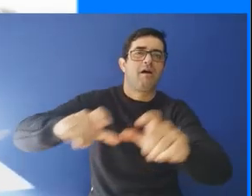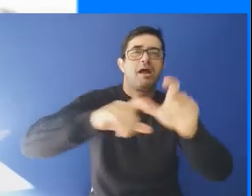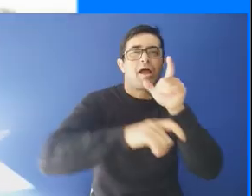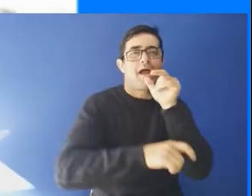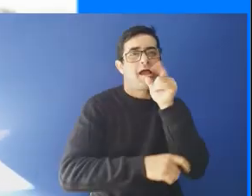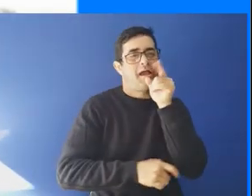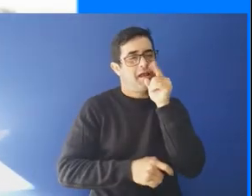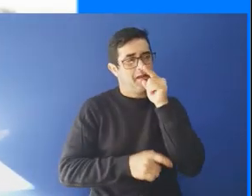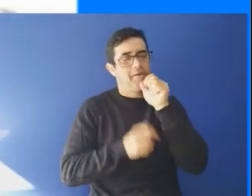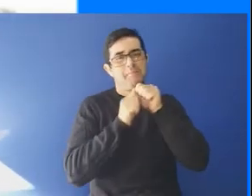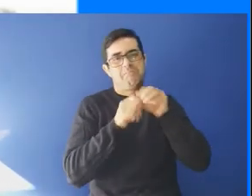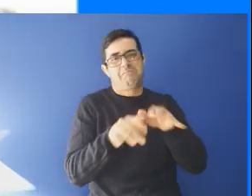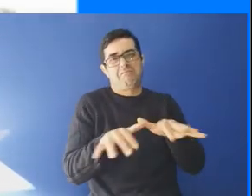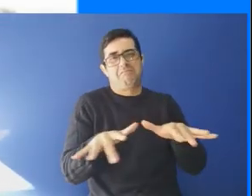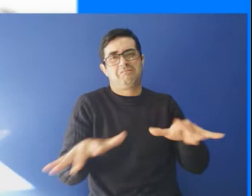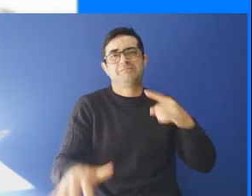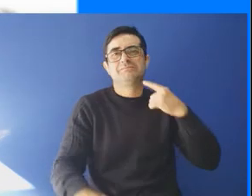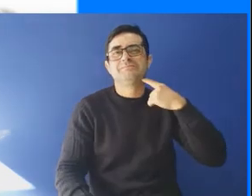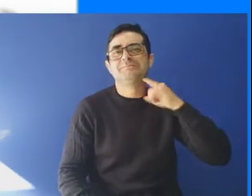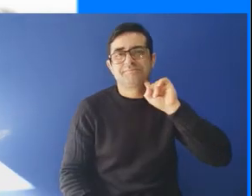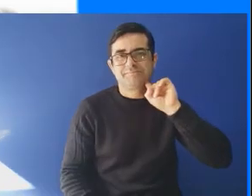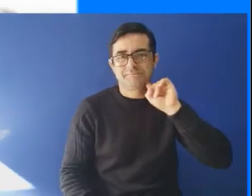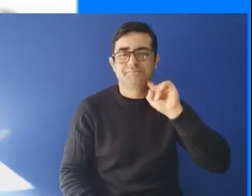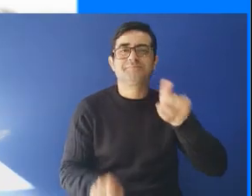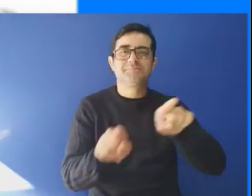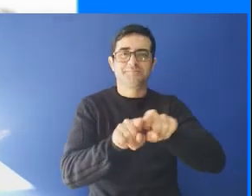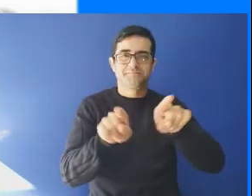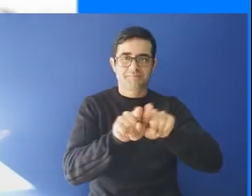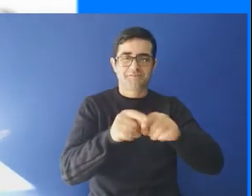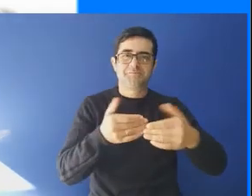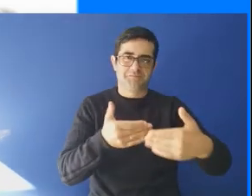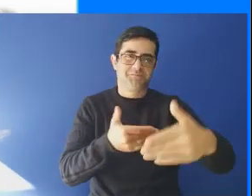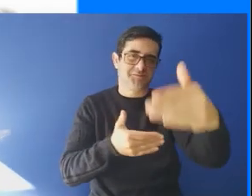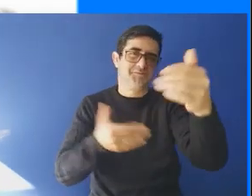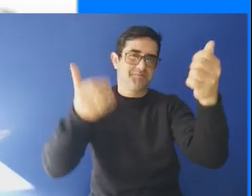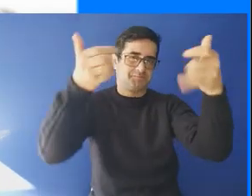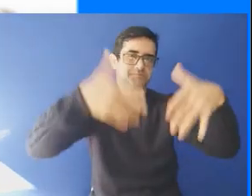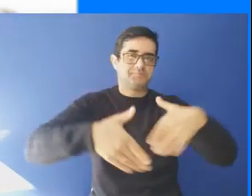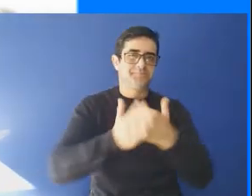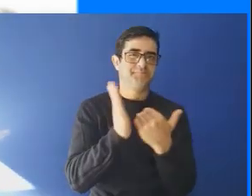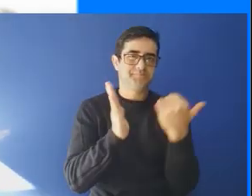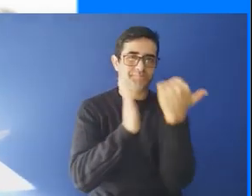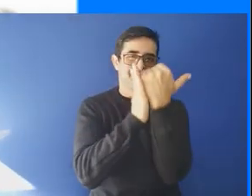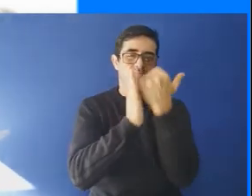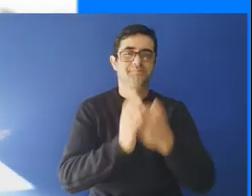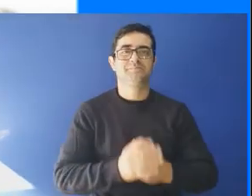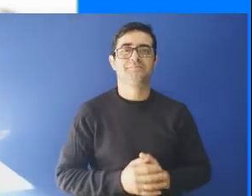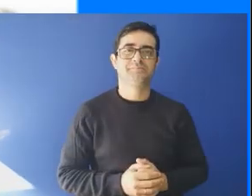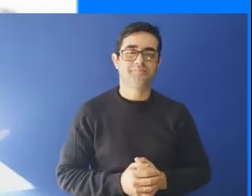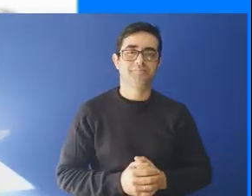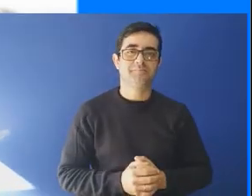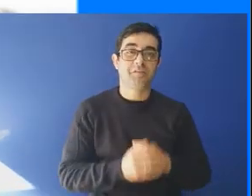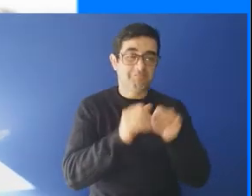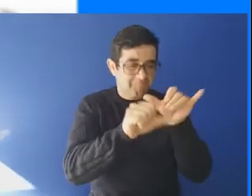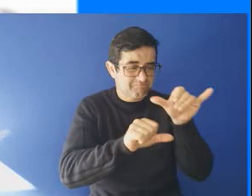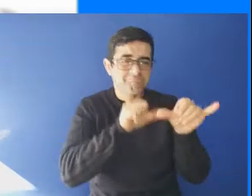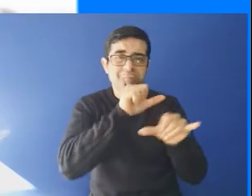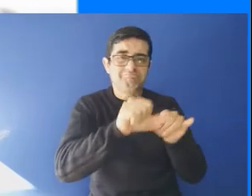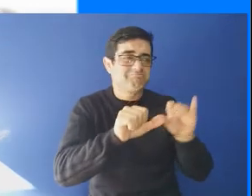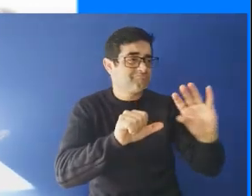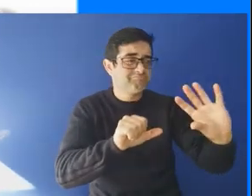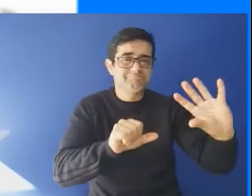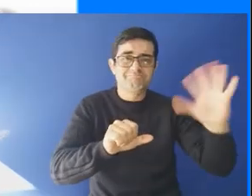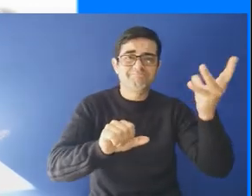subterrâneos como para os corpos d'água superficiais que estejam naquela região que a gente chama de bacia hidrográfica, que nós veremos mais